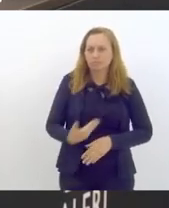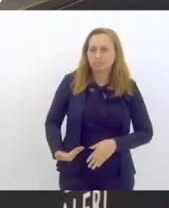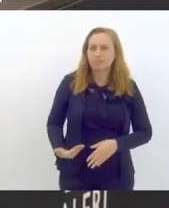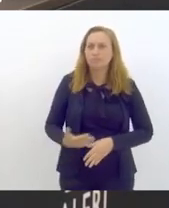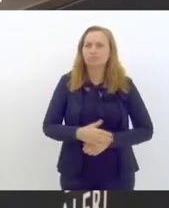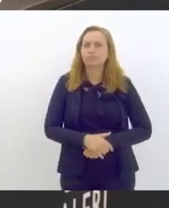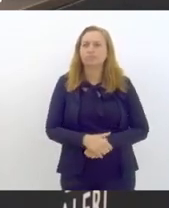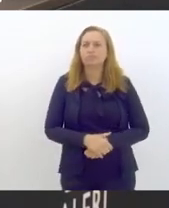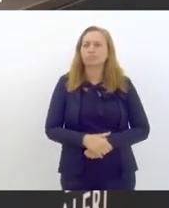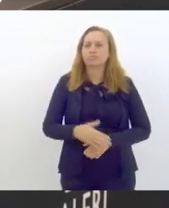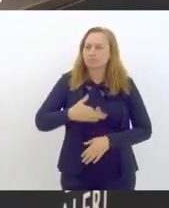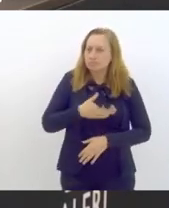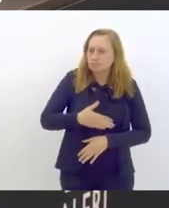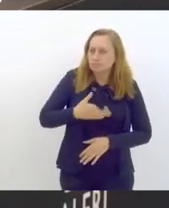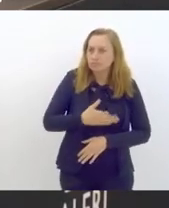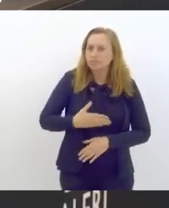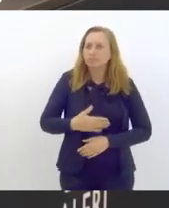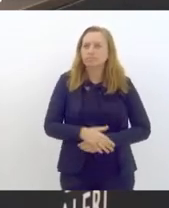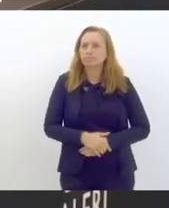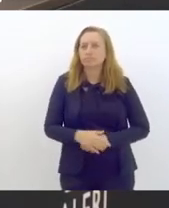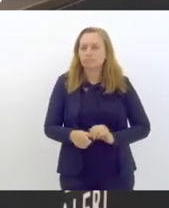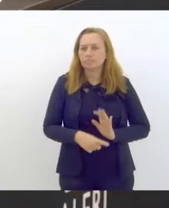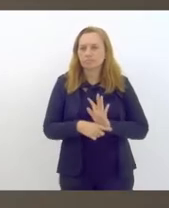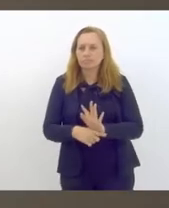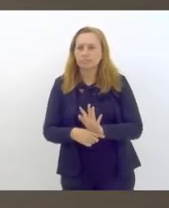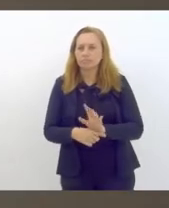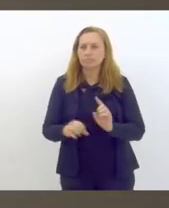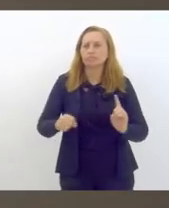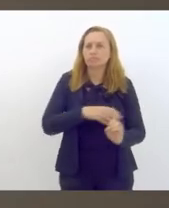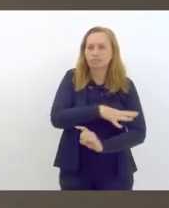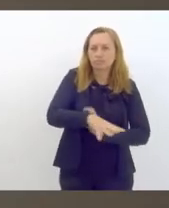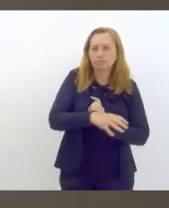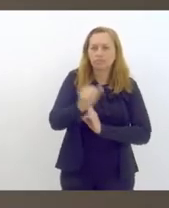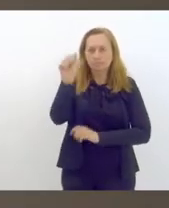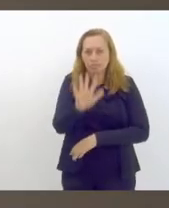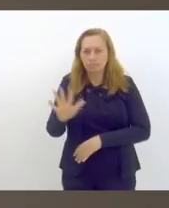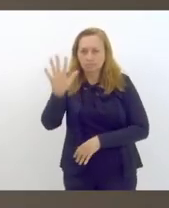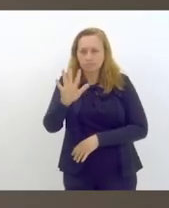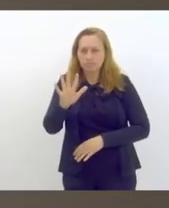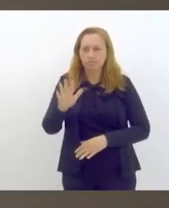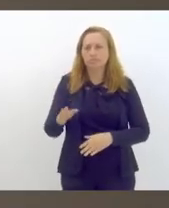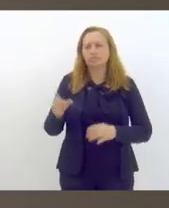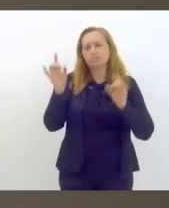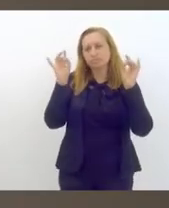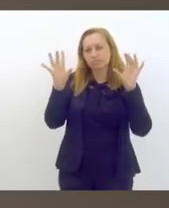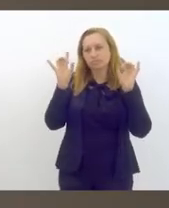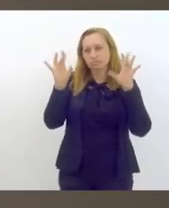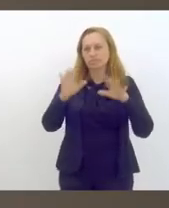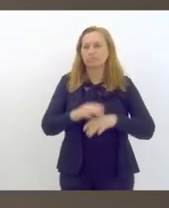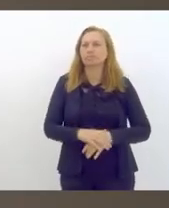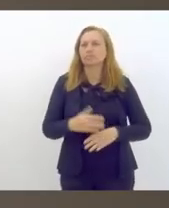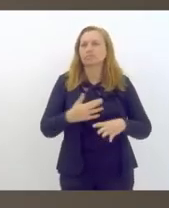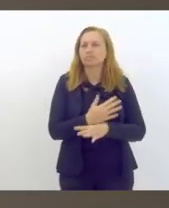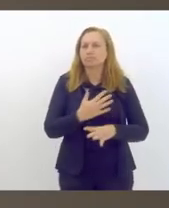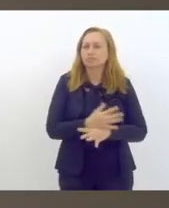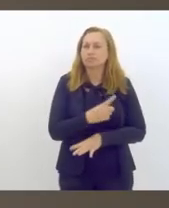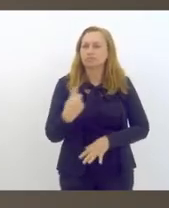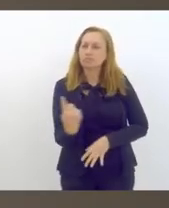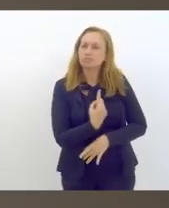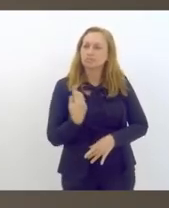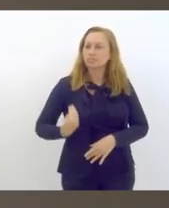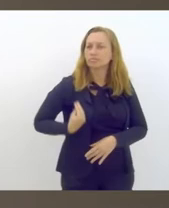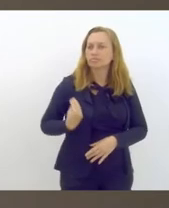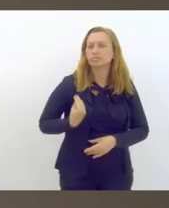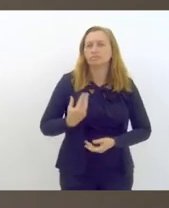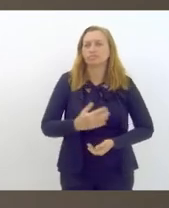forma a gente gostaria de retribuir isso para a sociedade em geral e especialmente para a cidade que nós moramos, para o bairro que